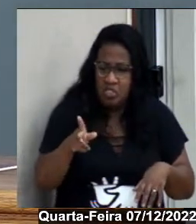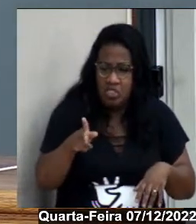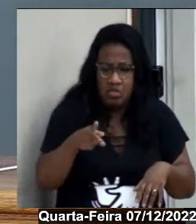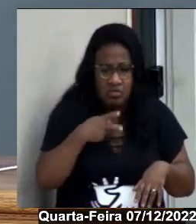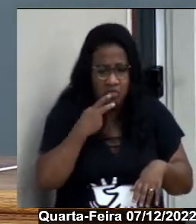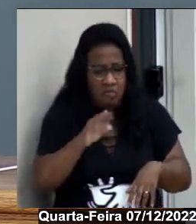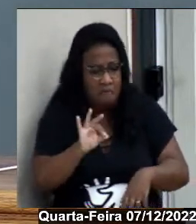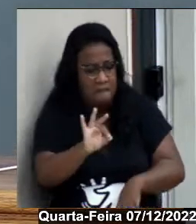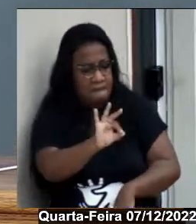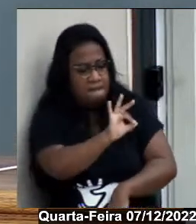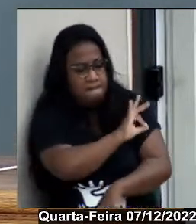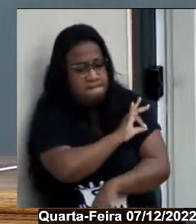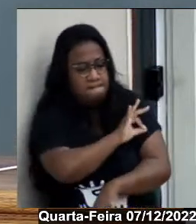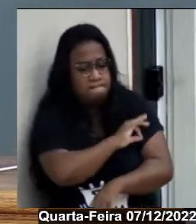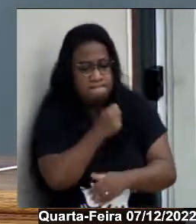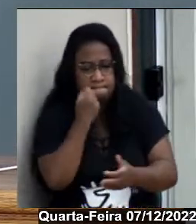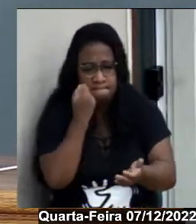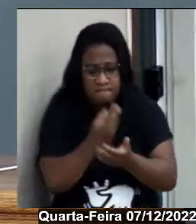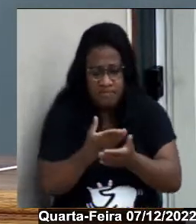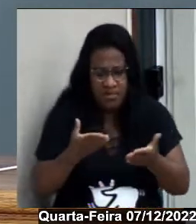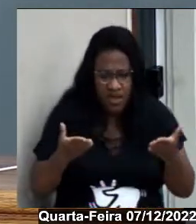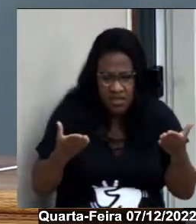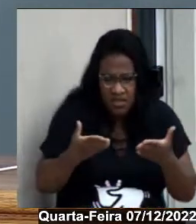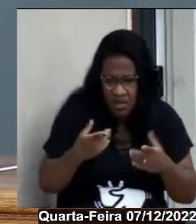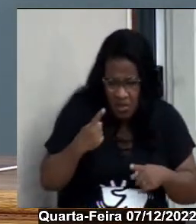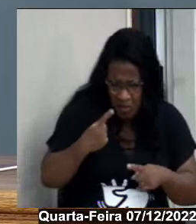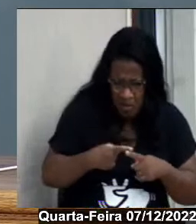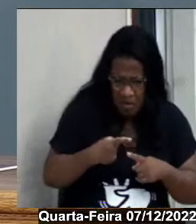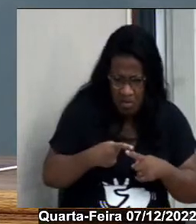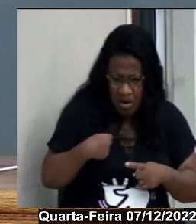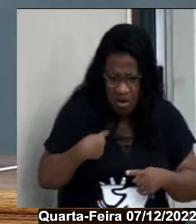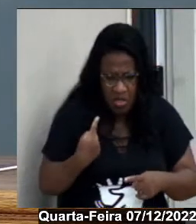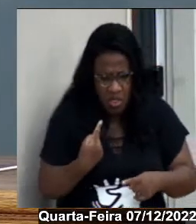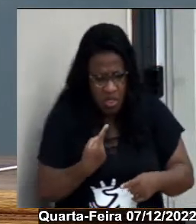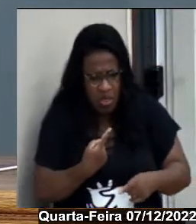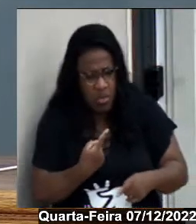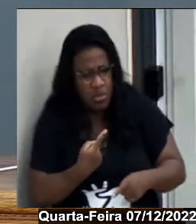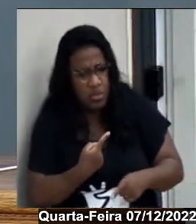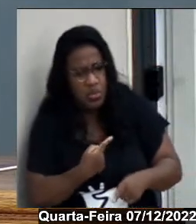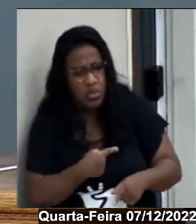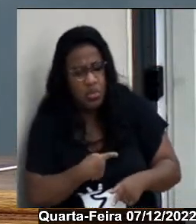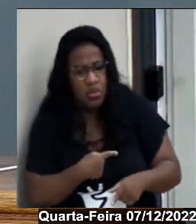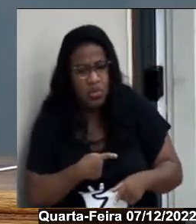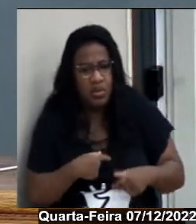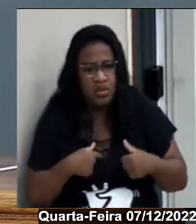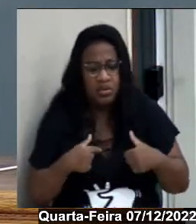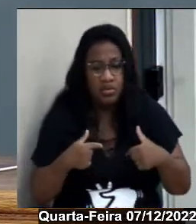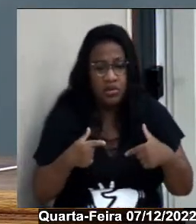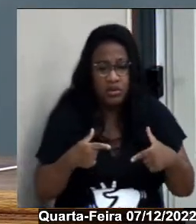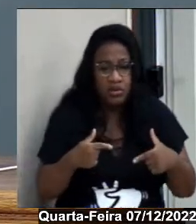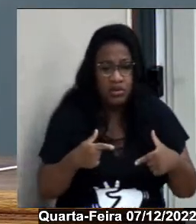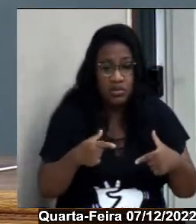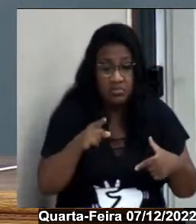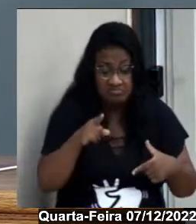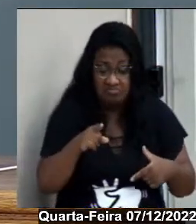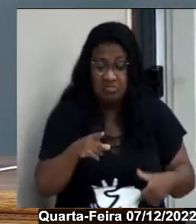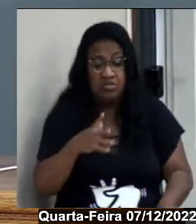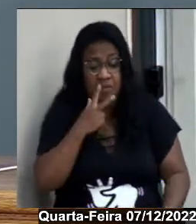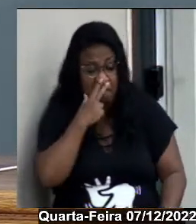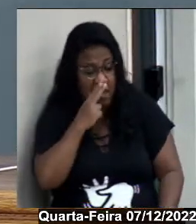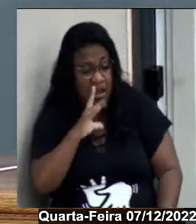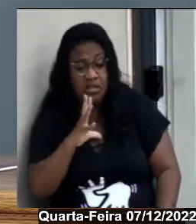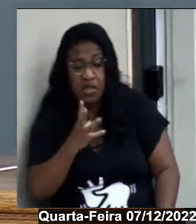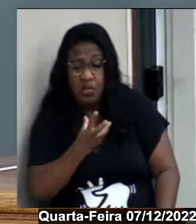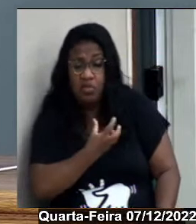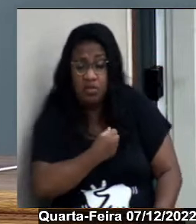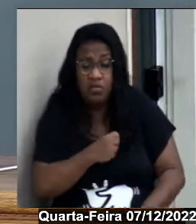fala, nossa, o prefeito está honrando e pagando agora porque nós entramos com a ação, nós pagamos. O senhor é o salvador da pátria,